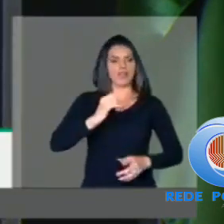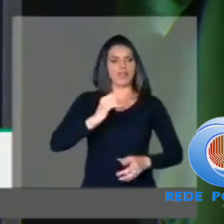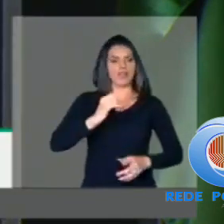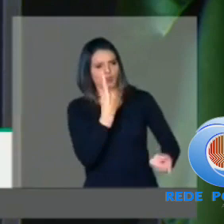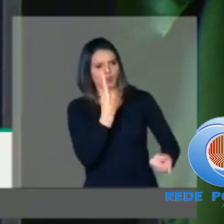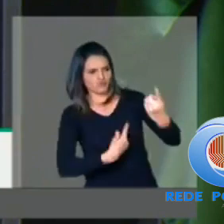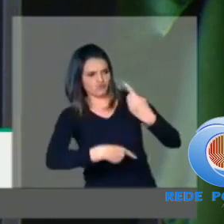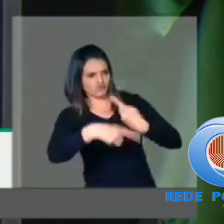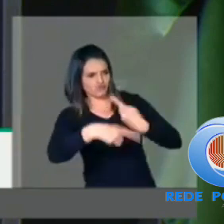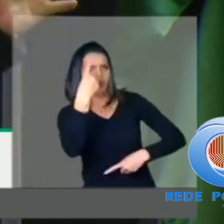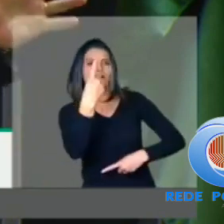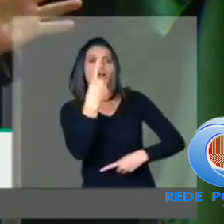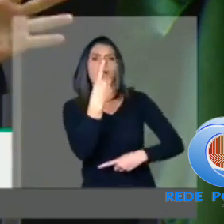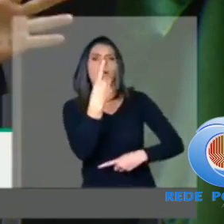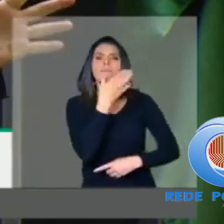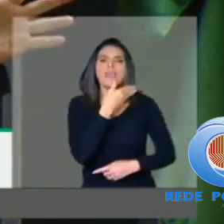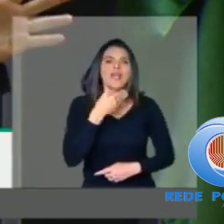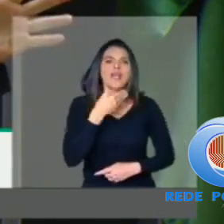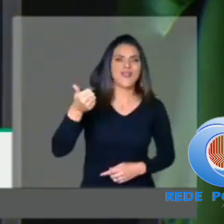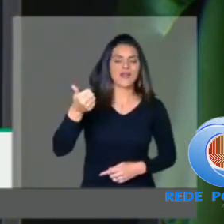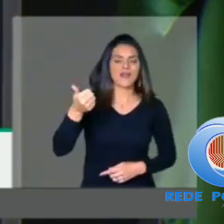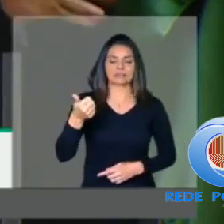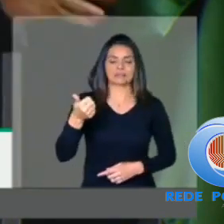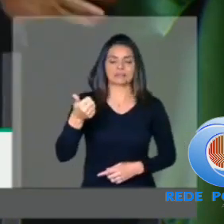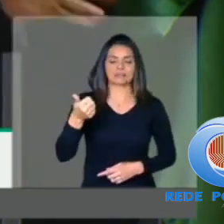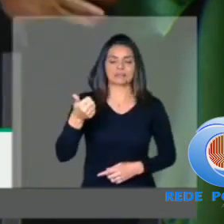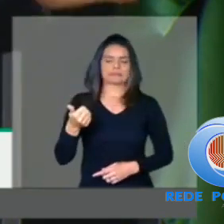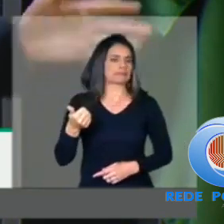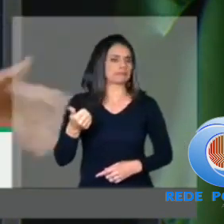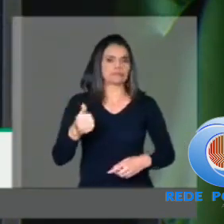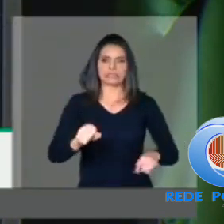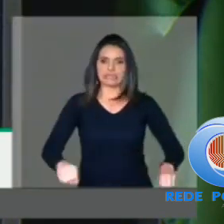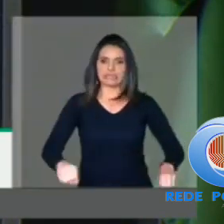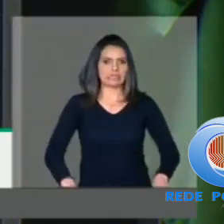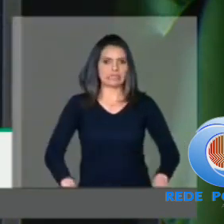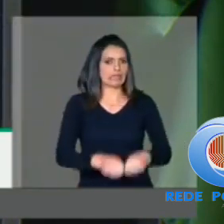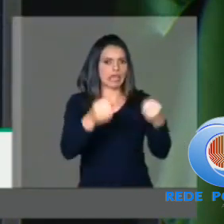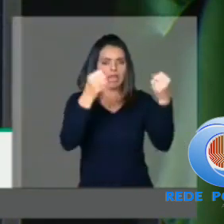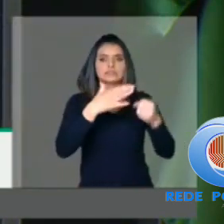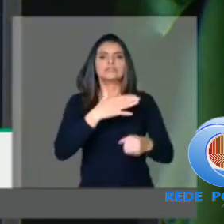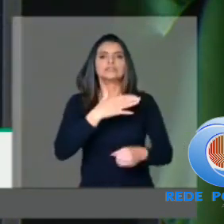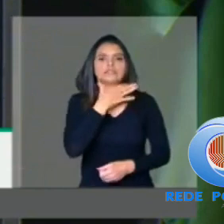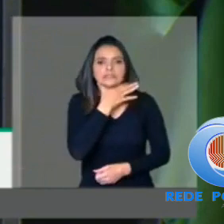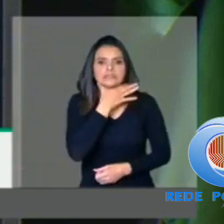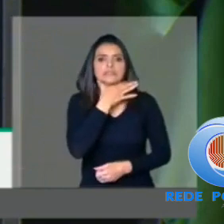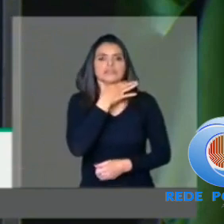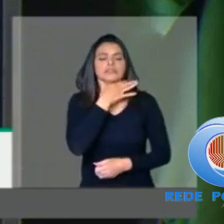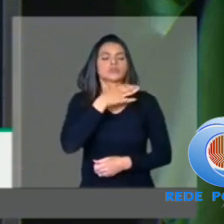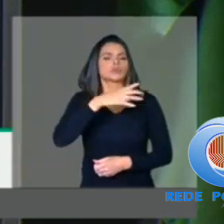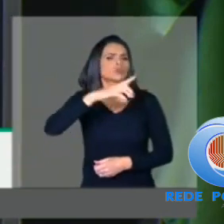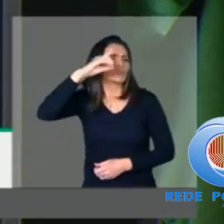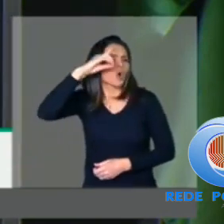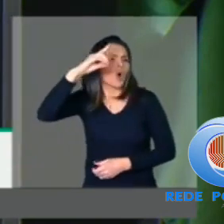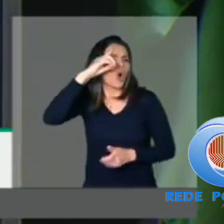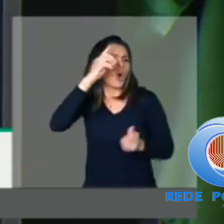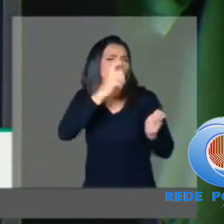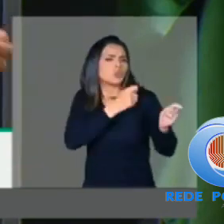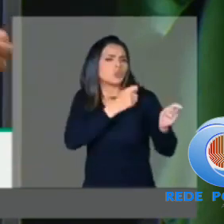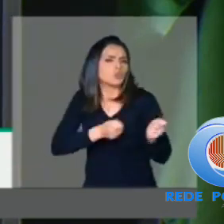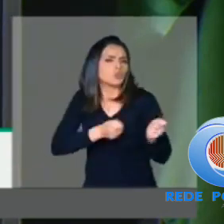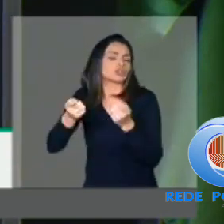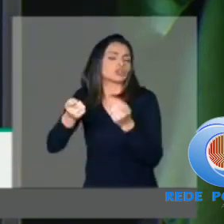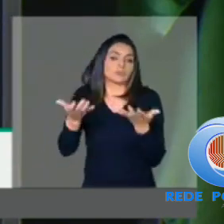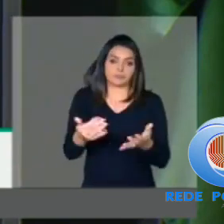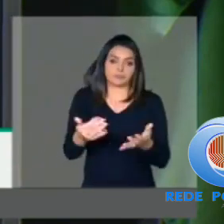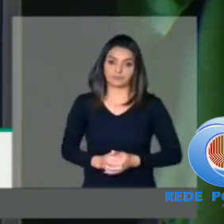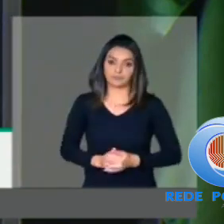atividade econômica melhor no país, estão indo à falência dia a dia. Por que que a